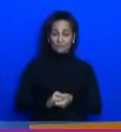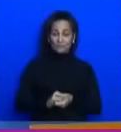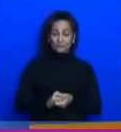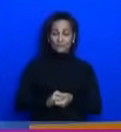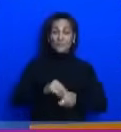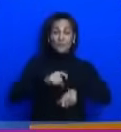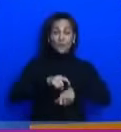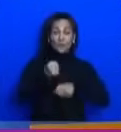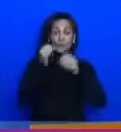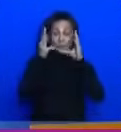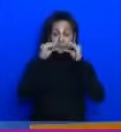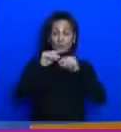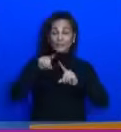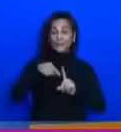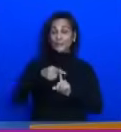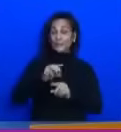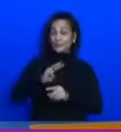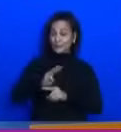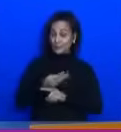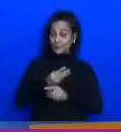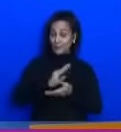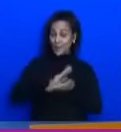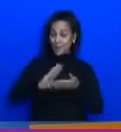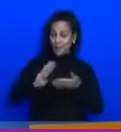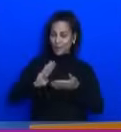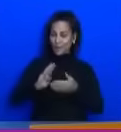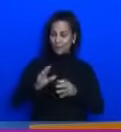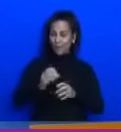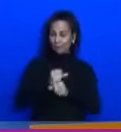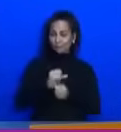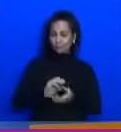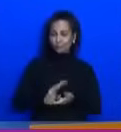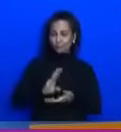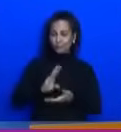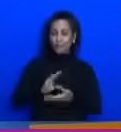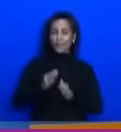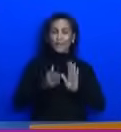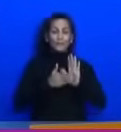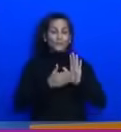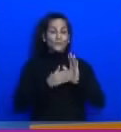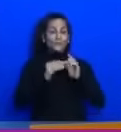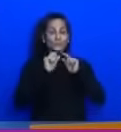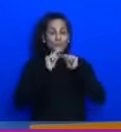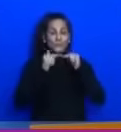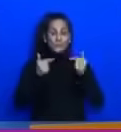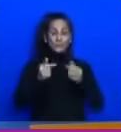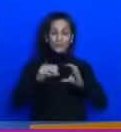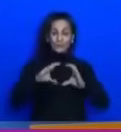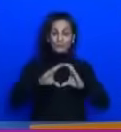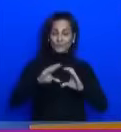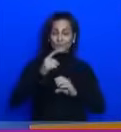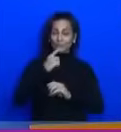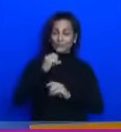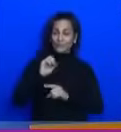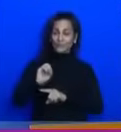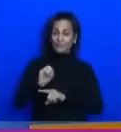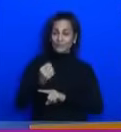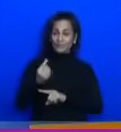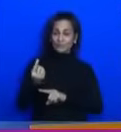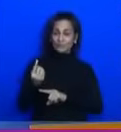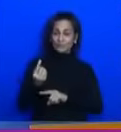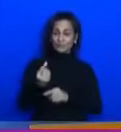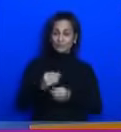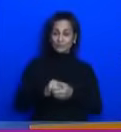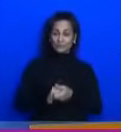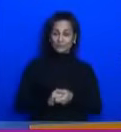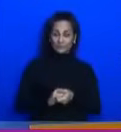na faixa das 20 horas, tem mais milionária com o prêmio acumulado. Aposte e boa sorte. Bola vermelha, 01.